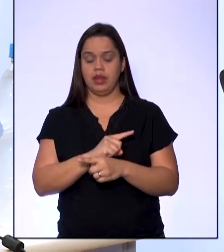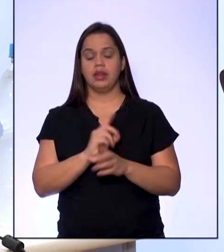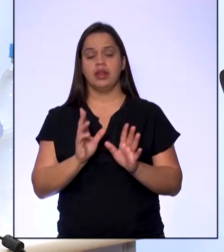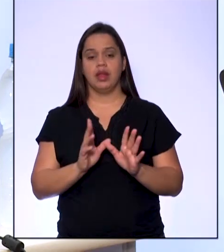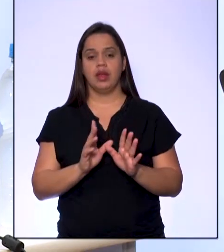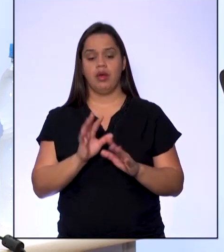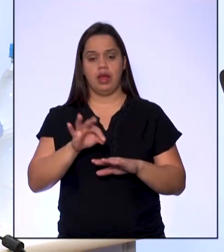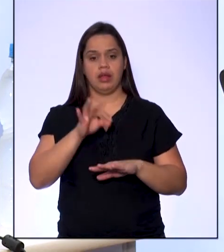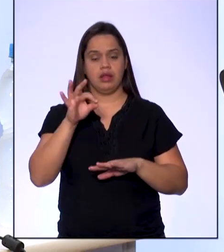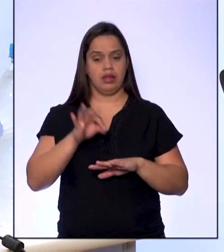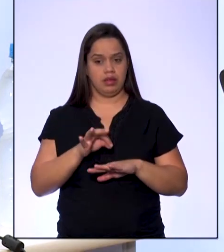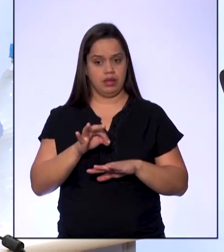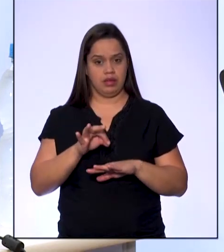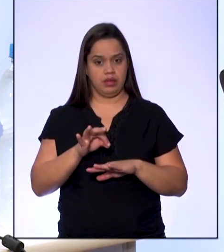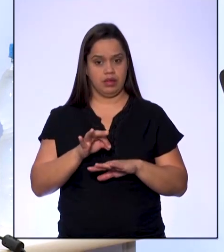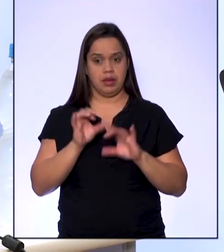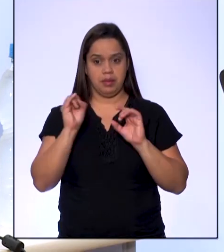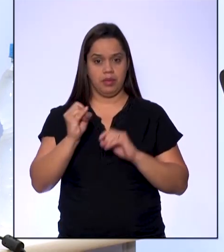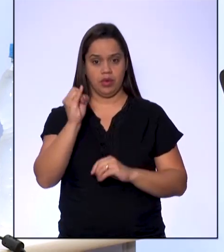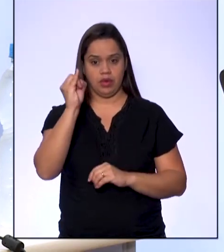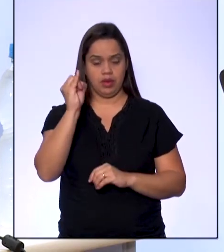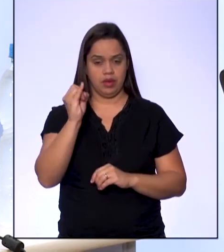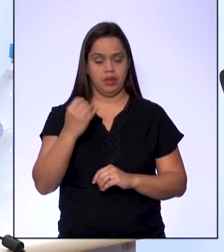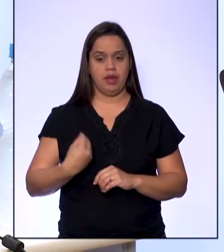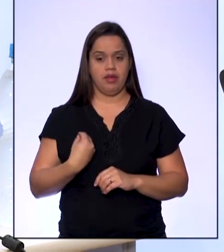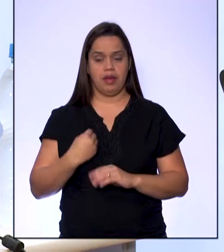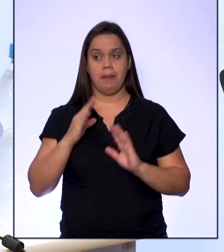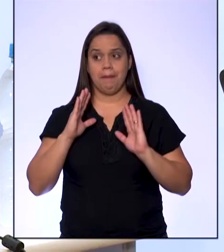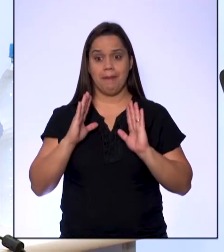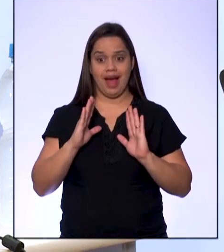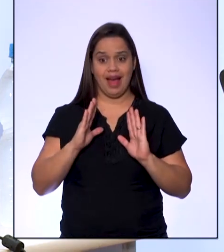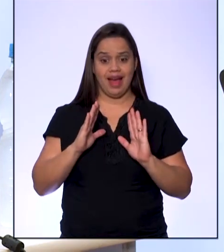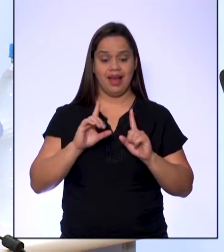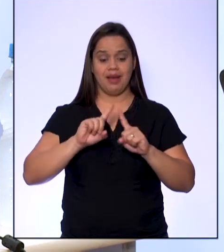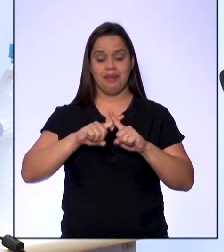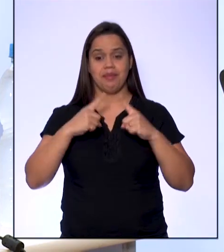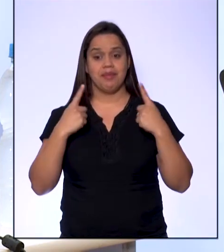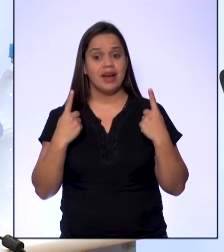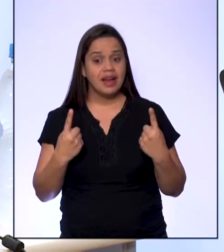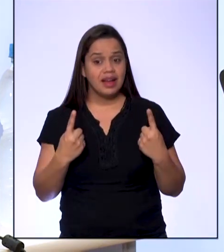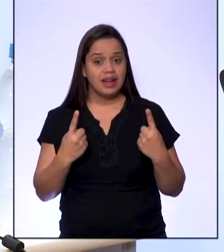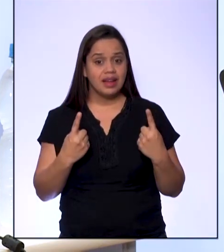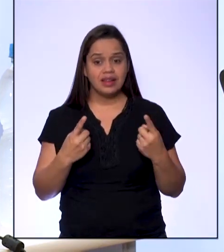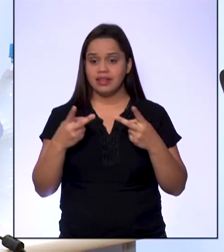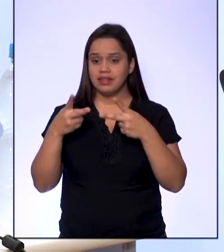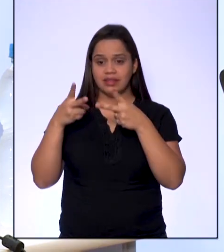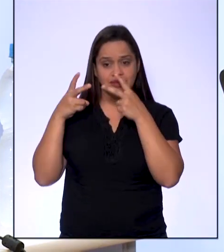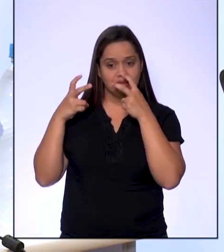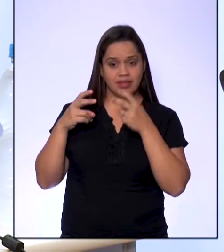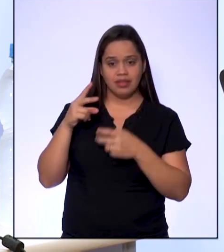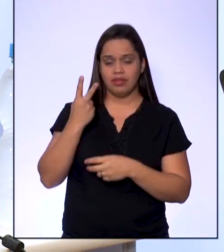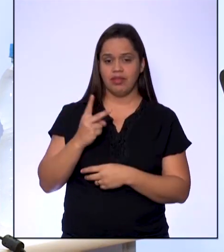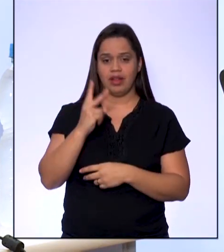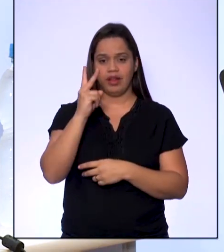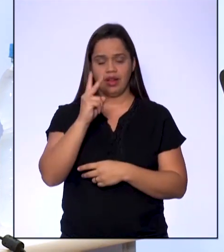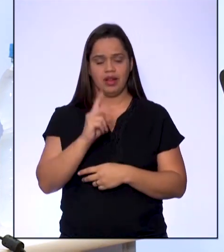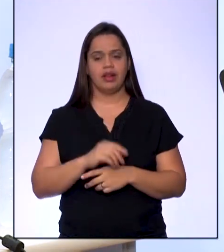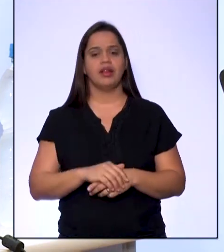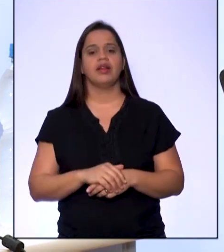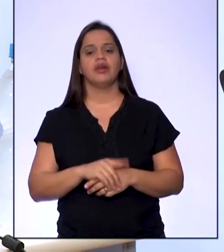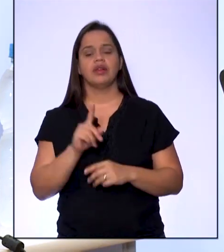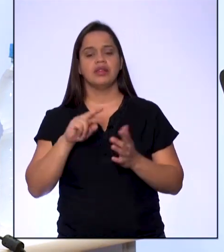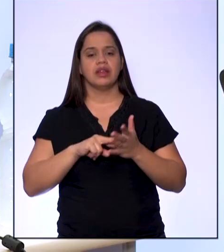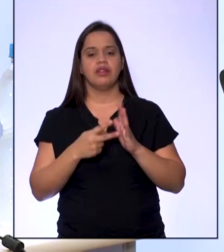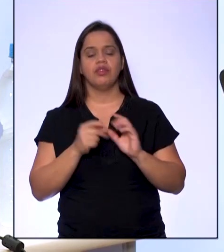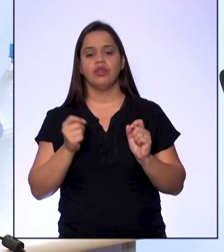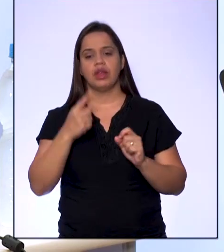são essenciais para a vida, mas não reconhecemos o seu valor. O mas, porém, ideia de oposição, ideias opostas,